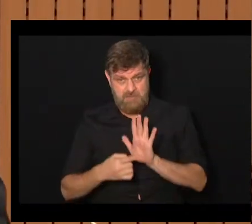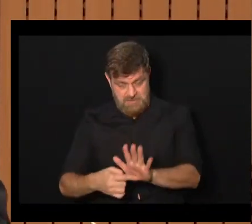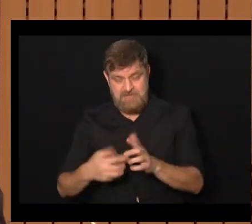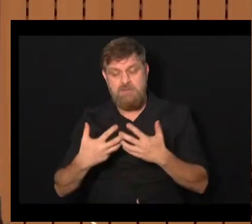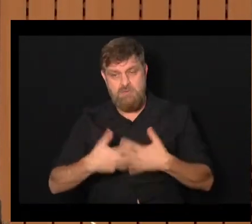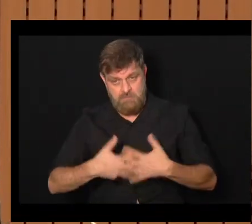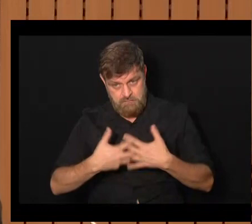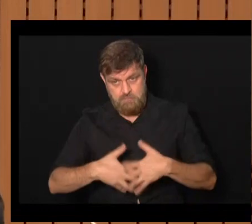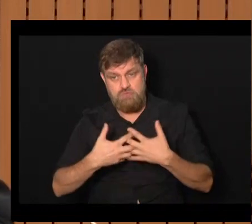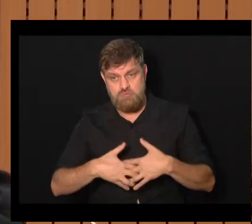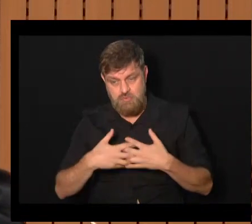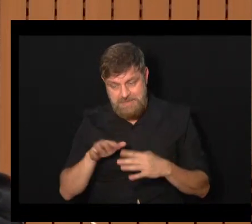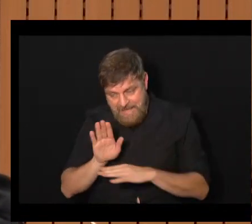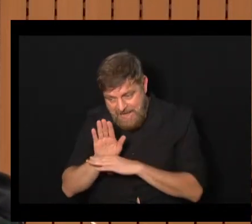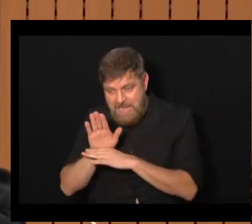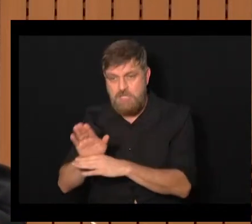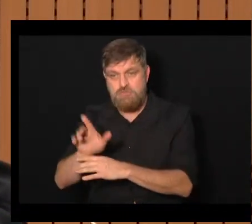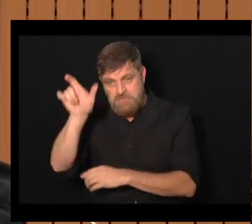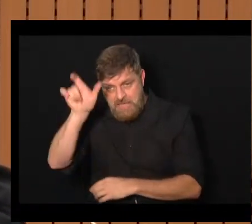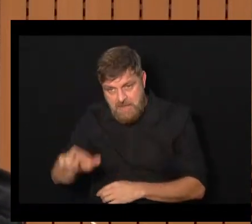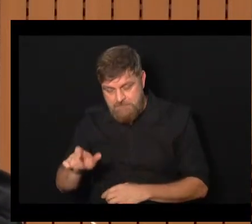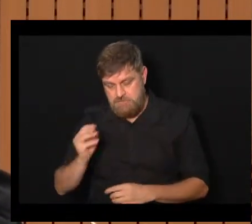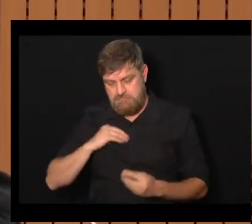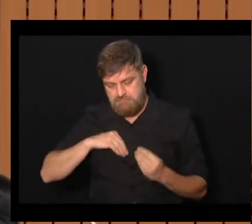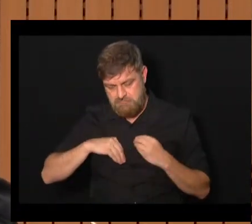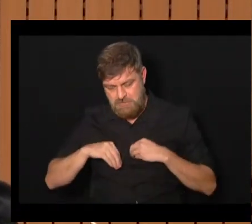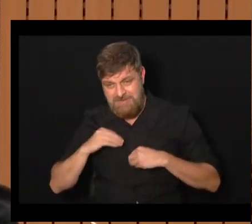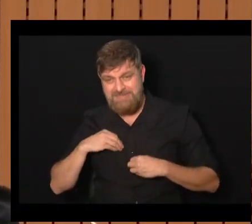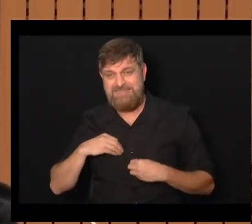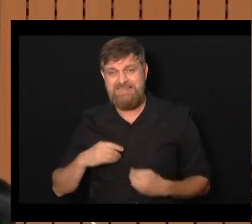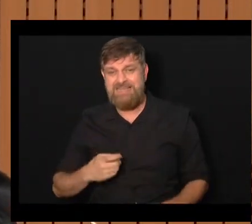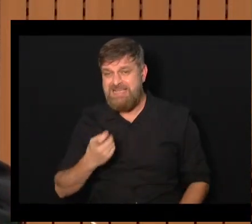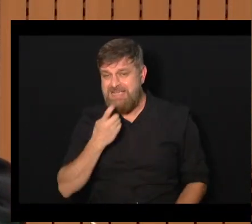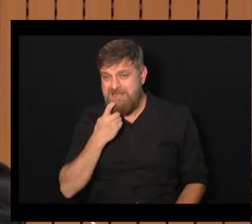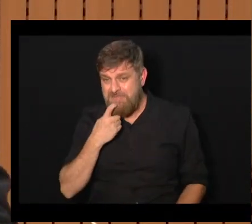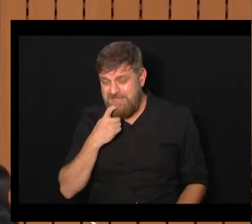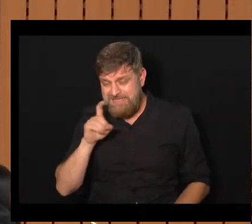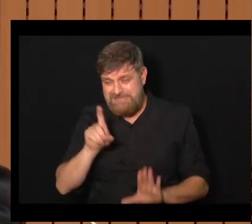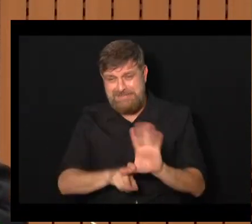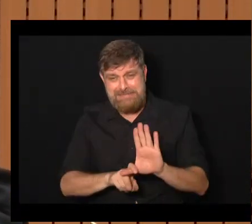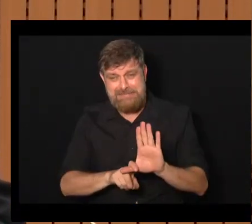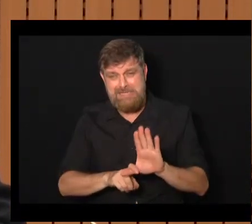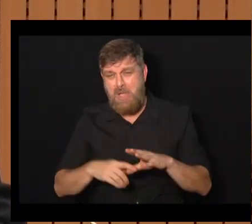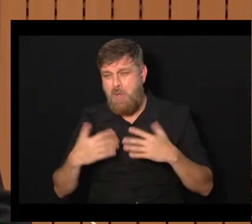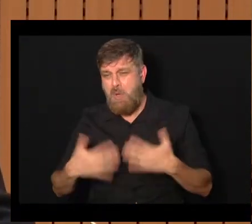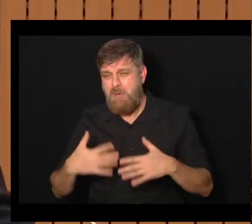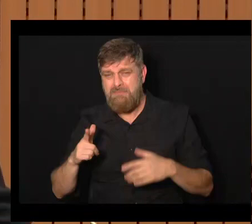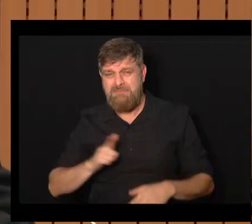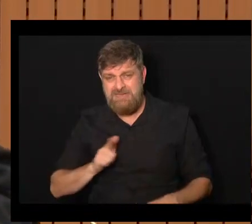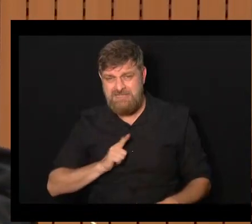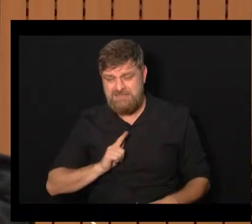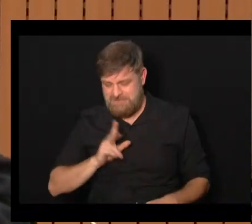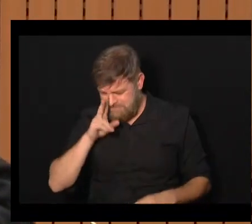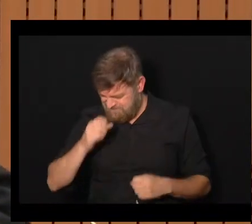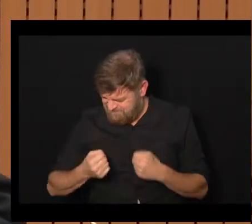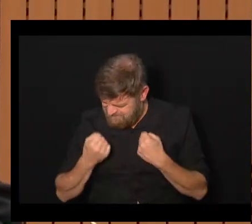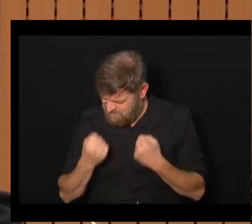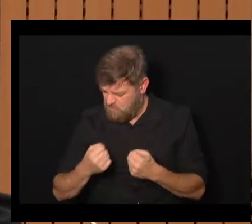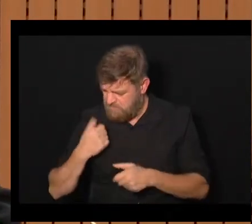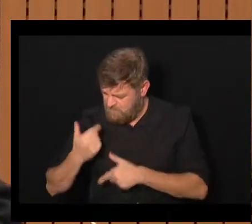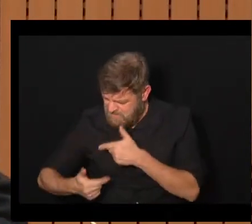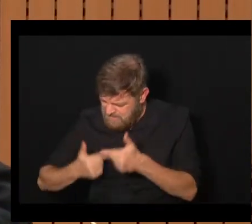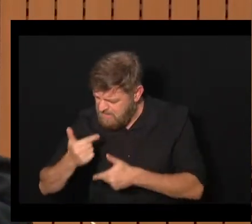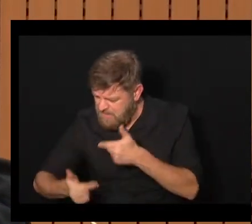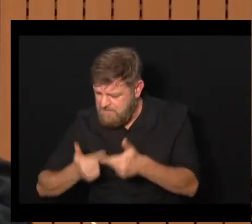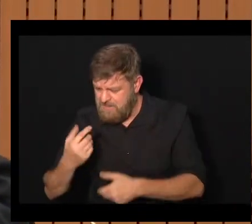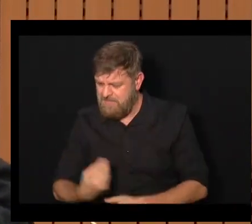eficácia para tratar a depressão, dos quais milhares de campineiros dependem para encontrarem forças para exercer as suas atividades no dia